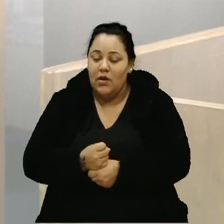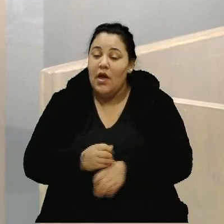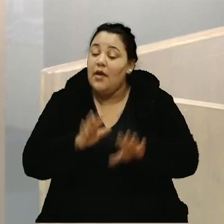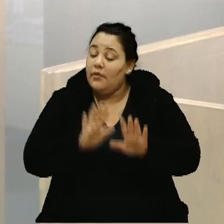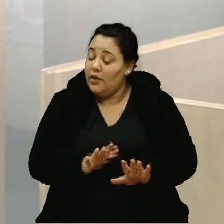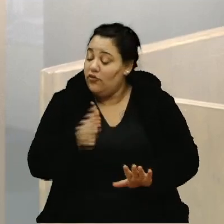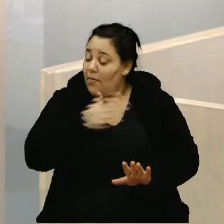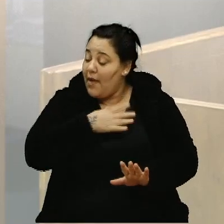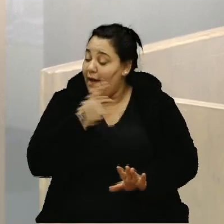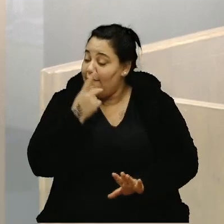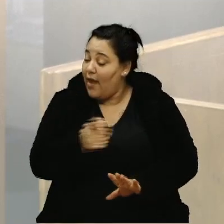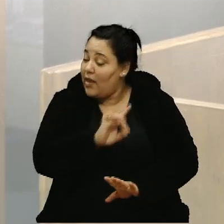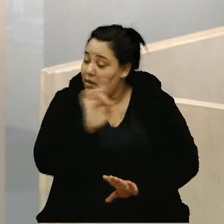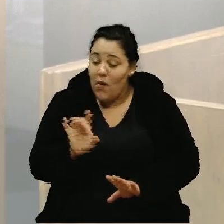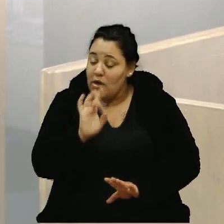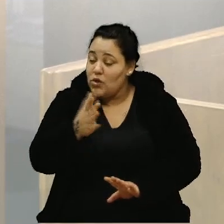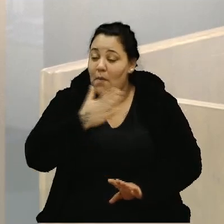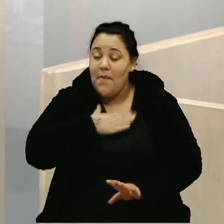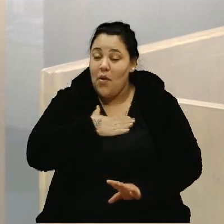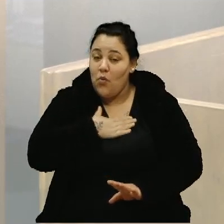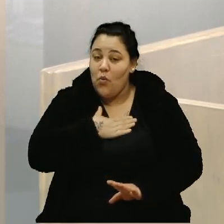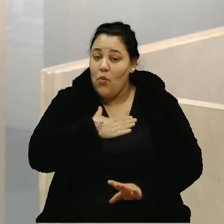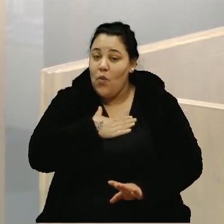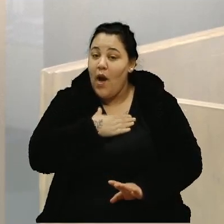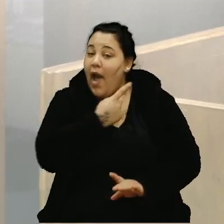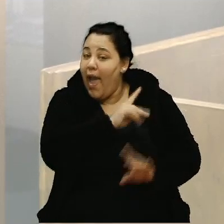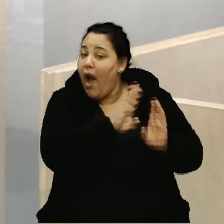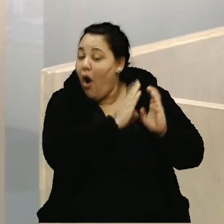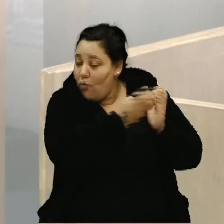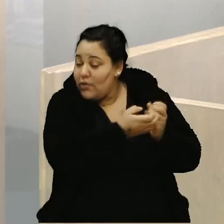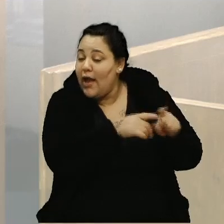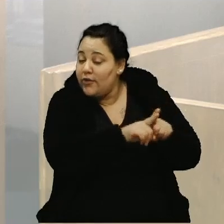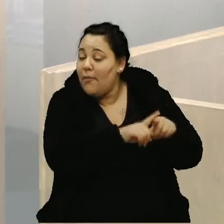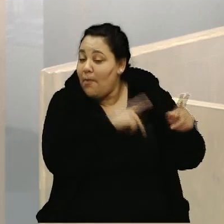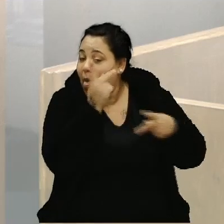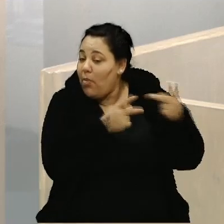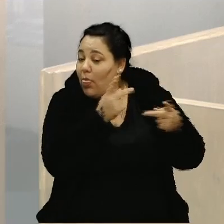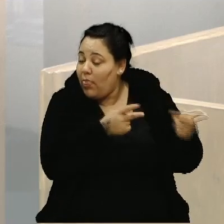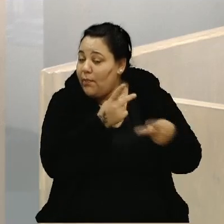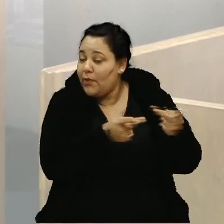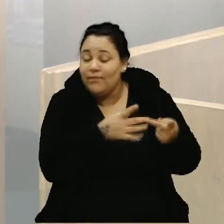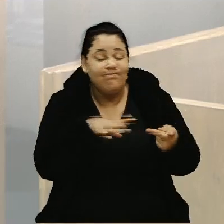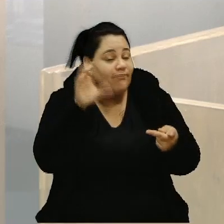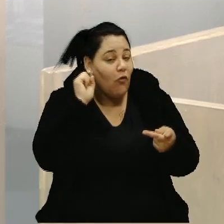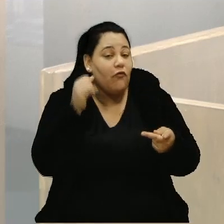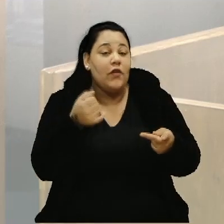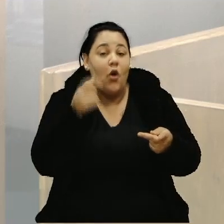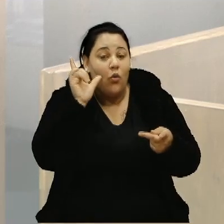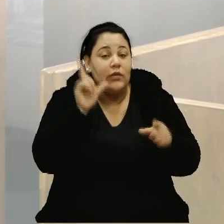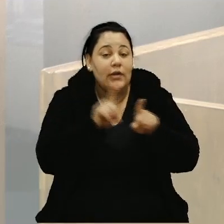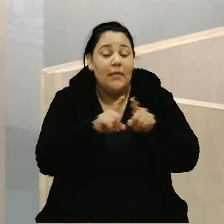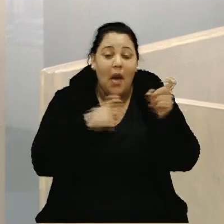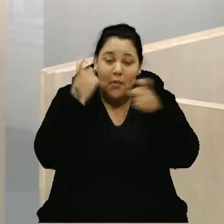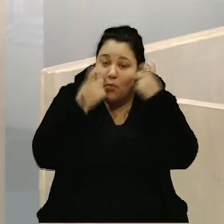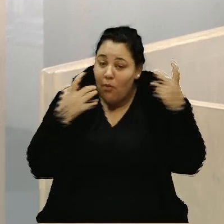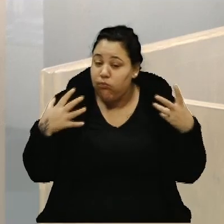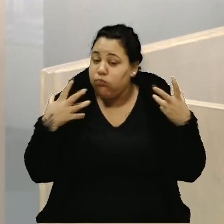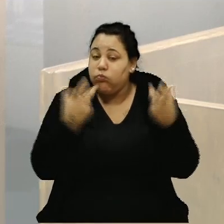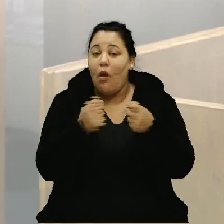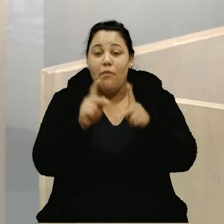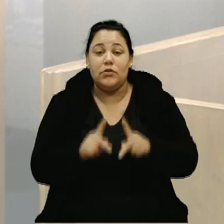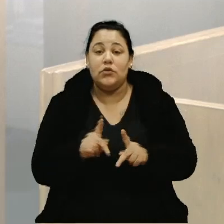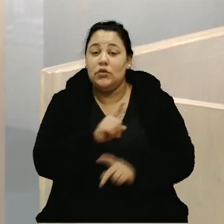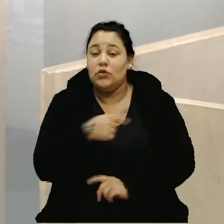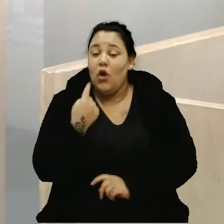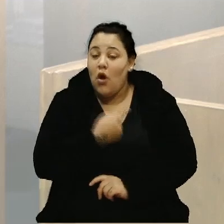meu, somente é daquela comunidade que a gente ouviu ontem. e a preocupação é de todos. Nós